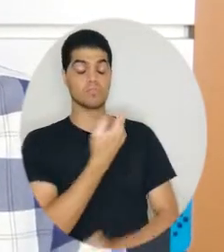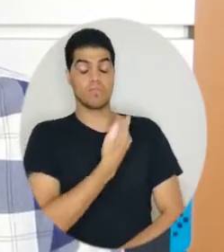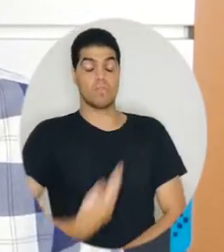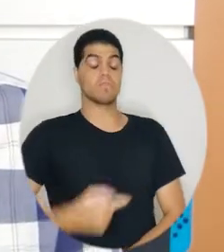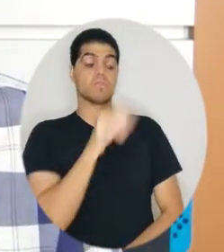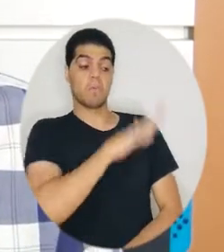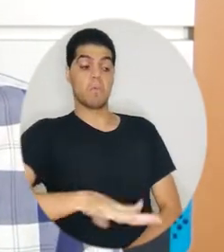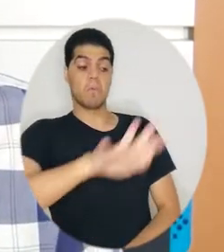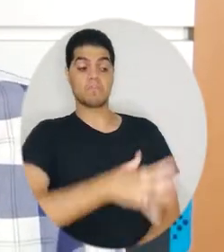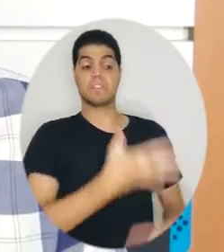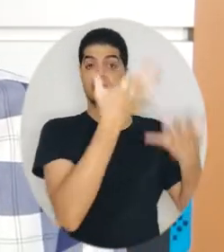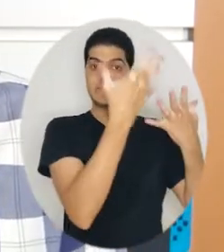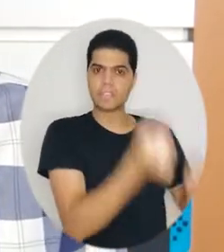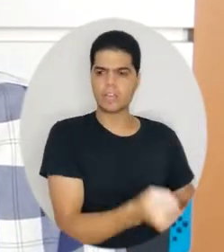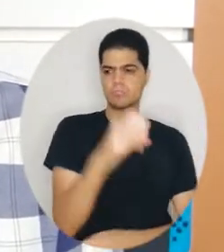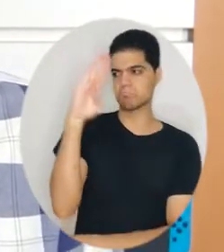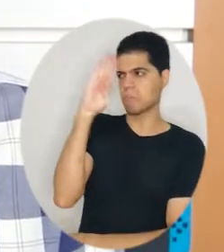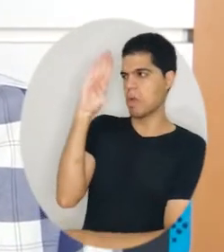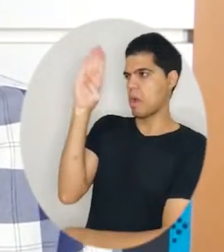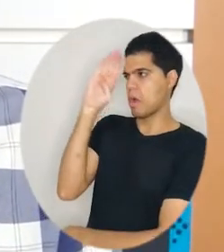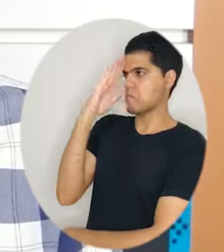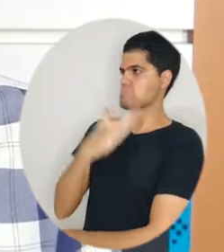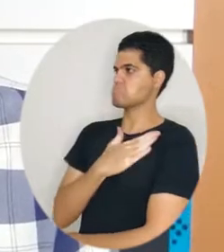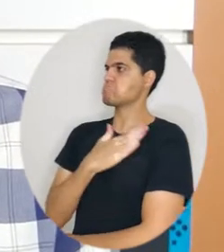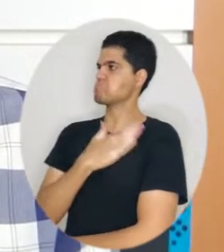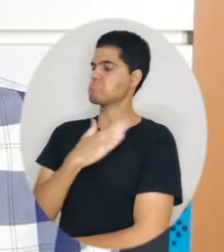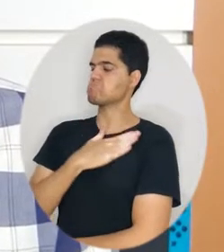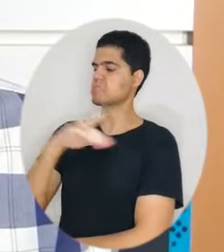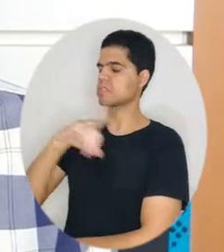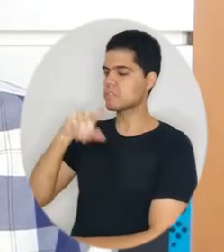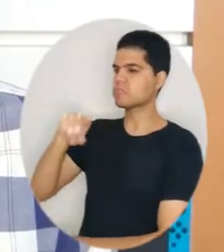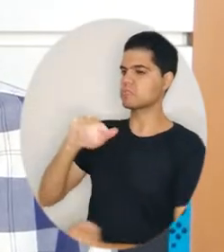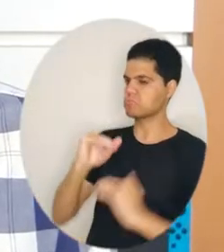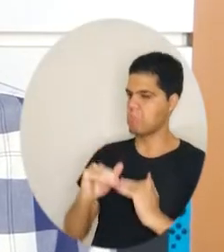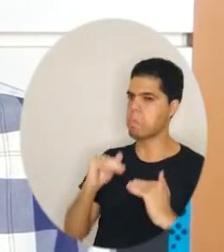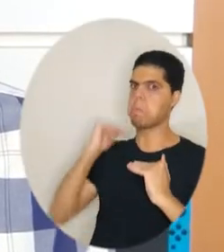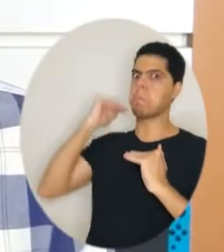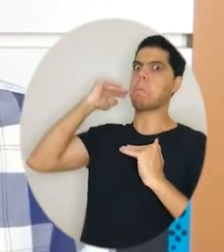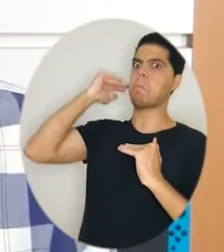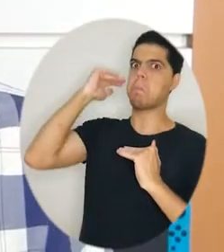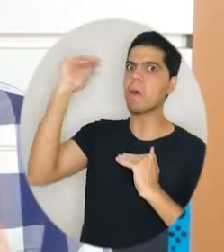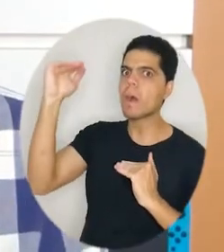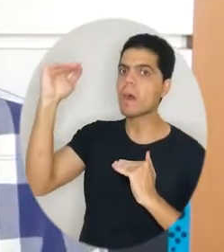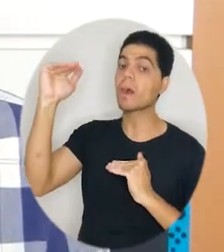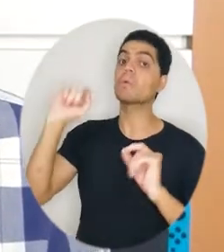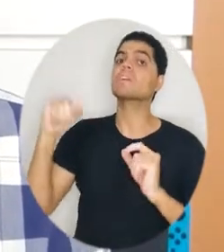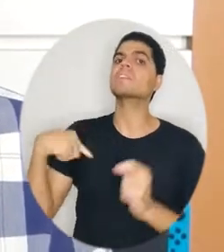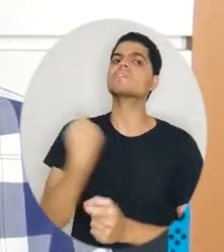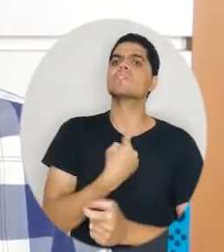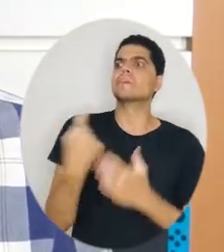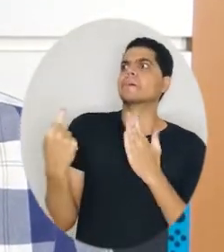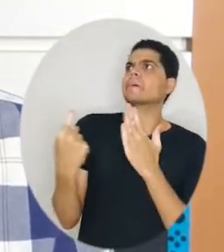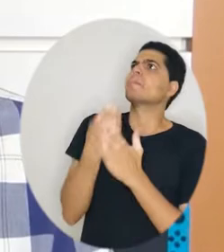narrativa patriótica e ufanista porque quando a gente leva o patriotismo e ufanismo ao extremo nesse sentido a gente não